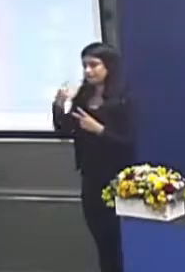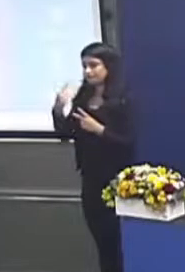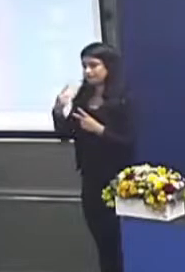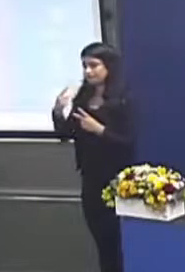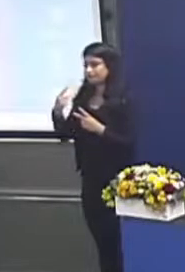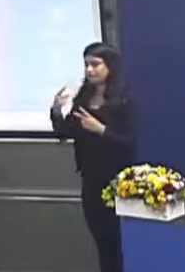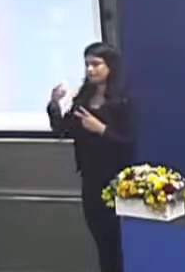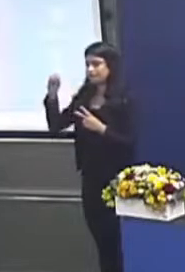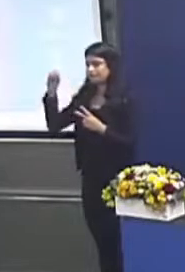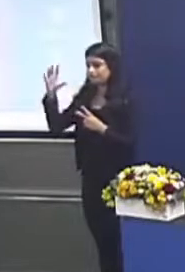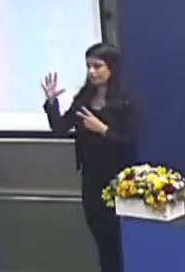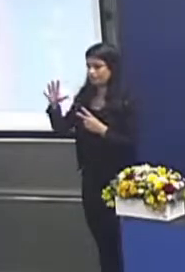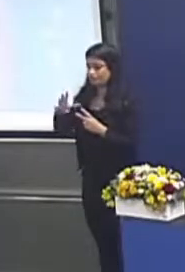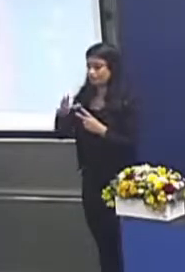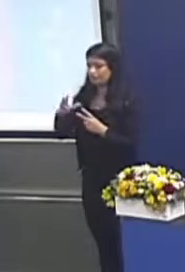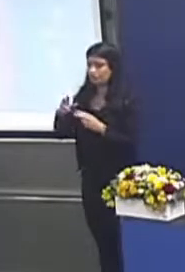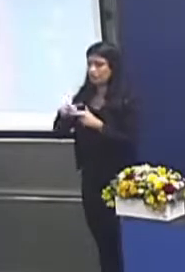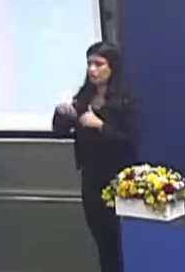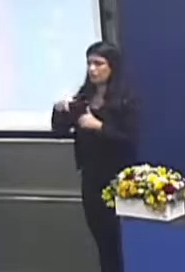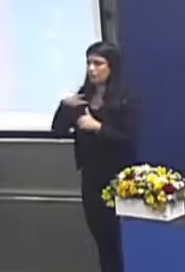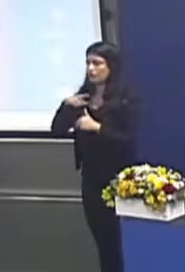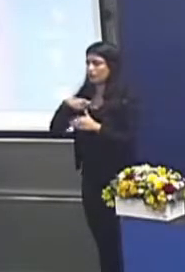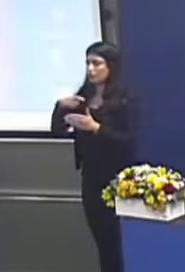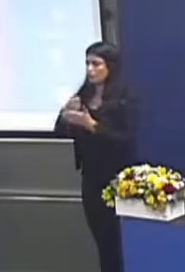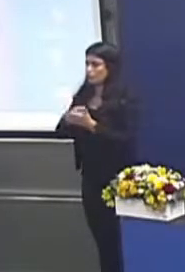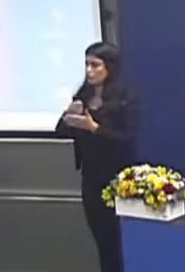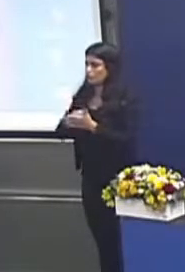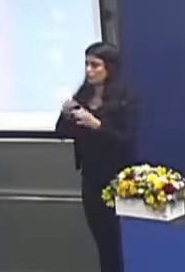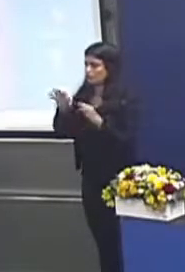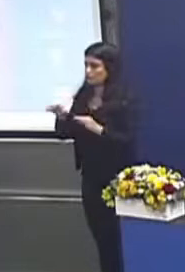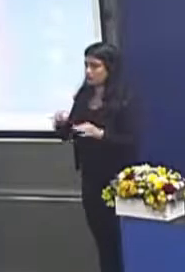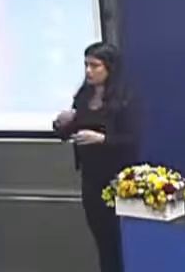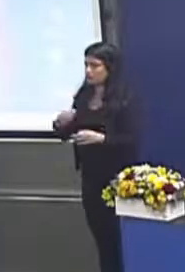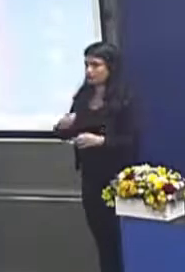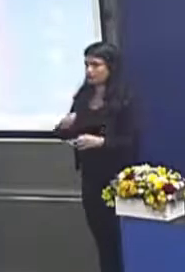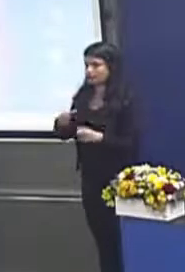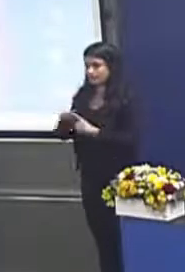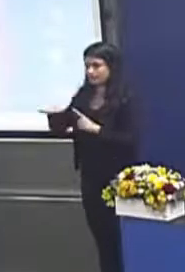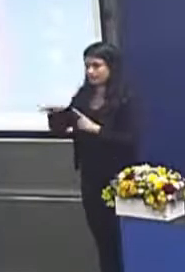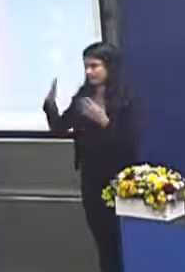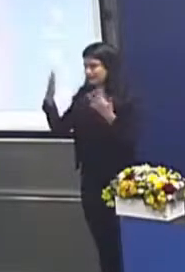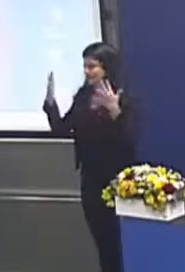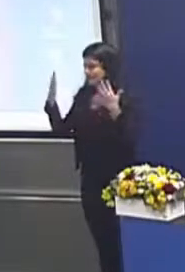mortos lutando do lado certo da vida e da sociedade. Muito obrigado, boa noite.